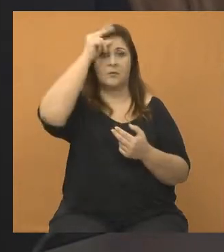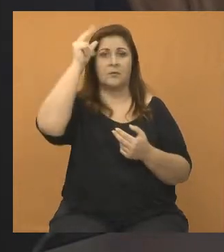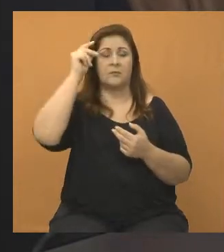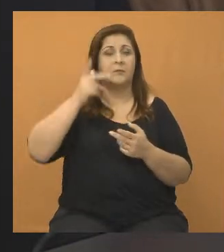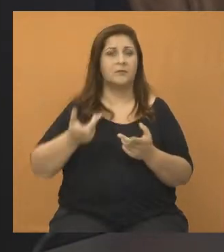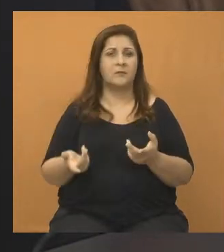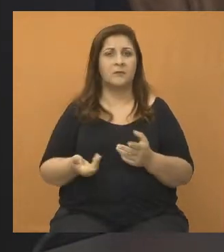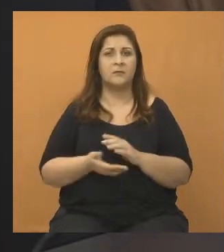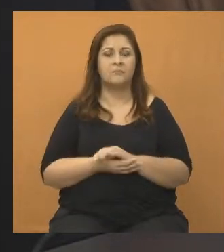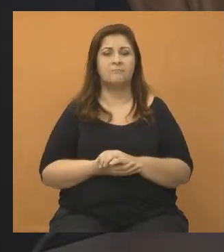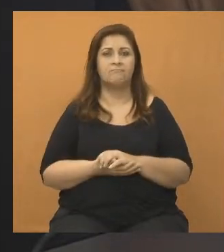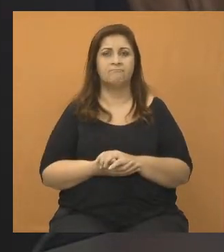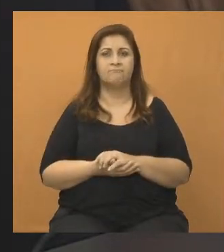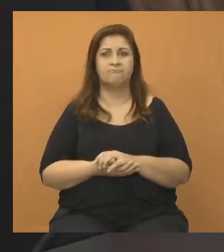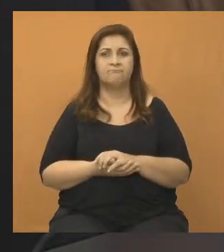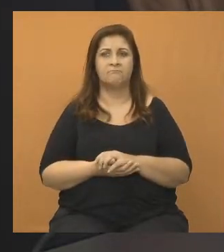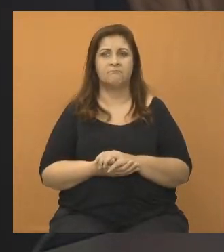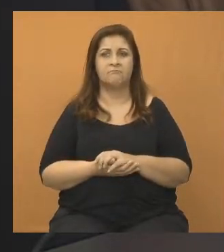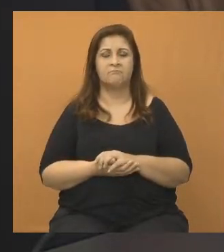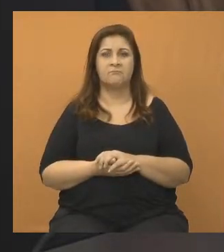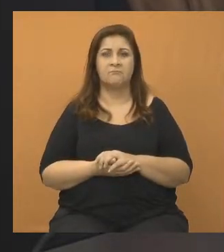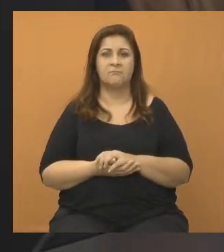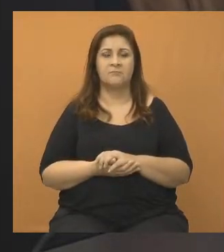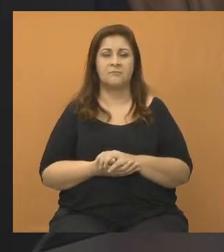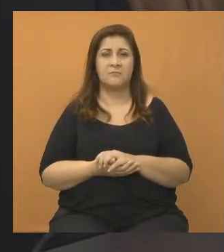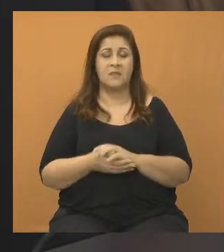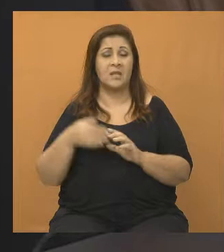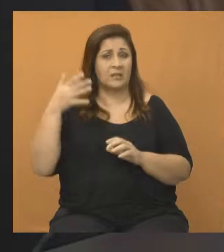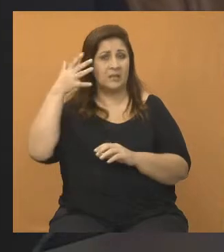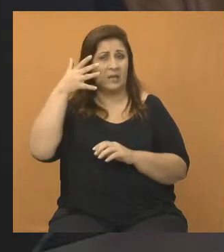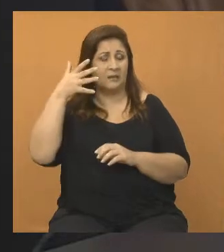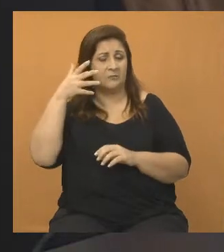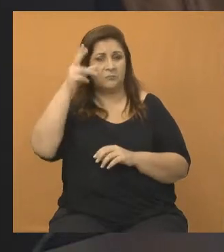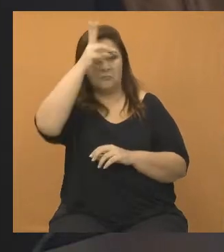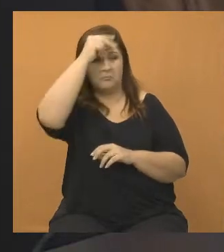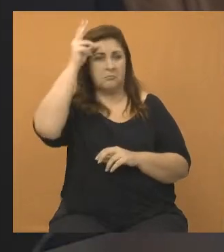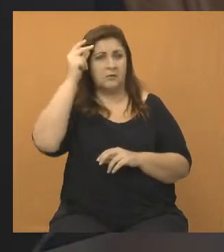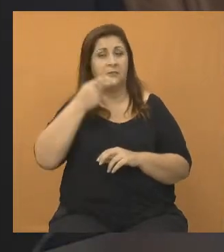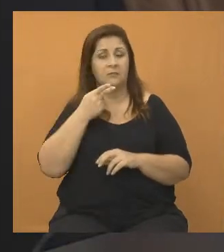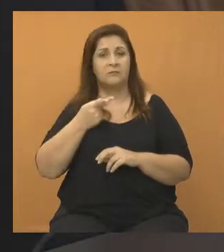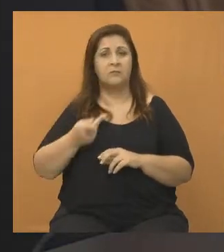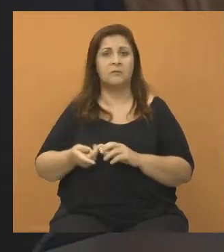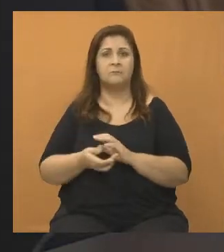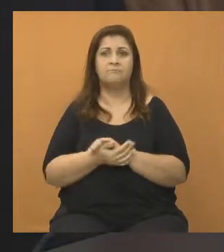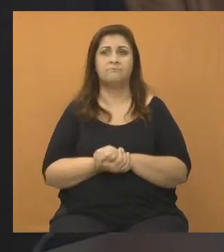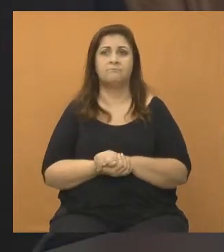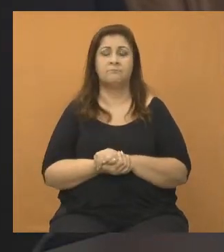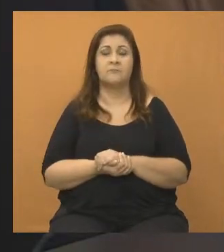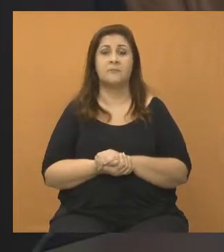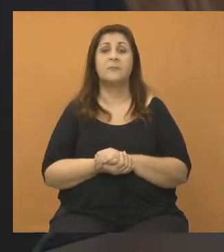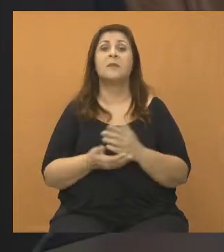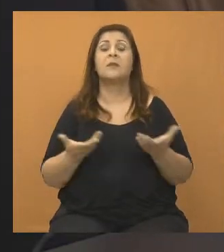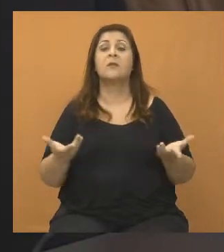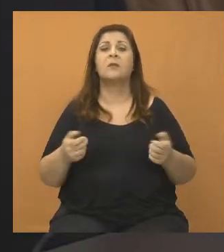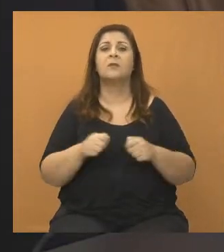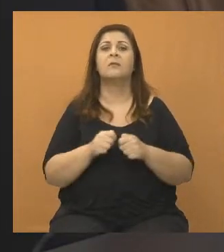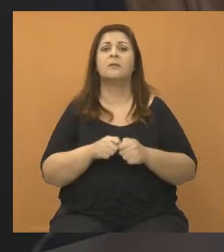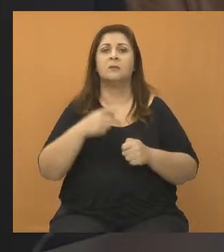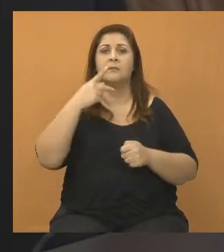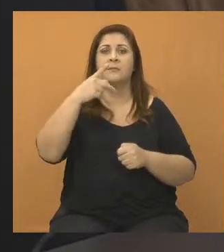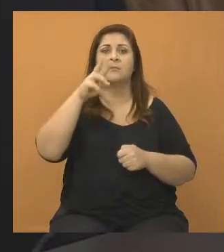que não me lembro qual emissora ele estava, que foi cobrado justamente da ação da Fundação